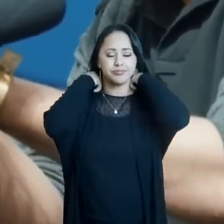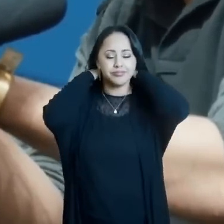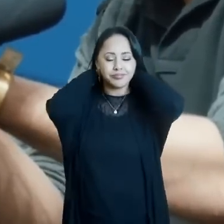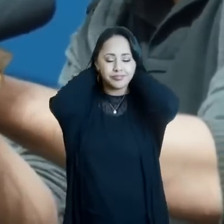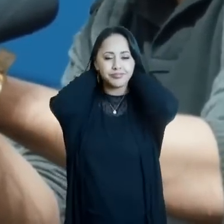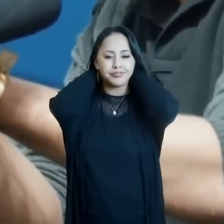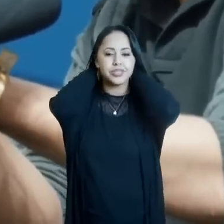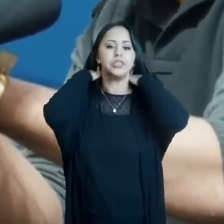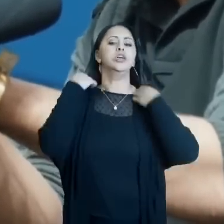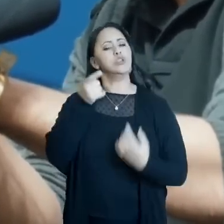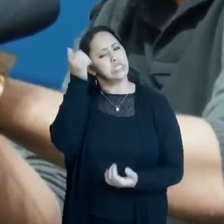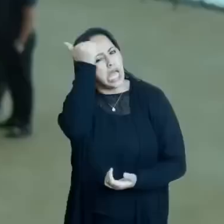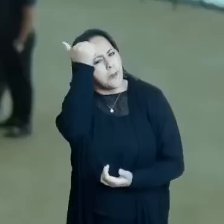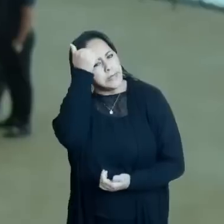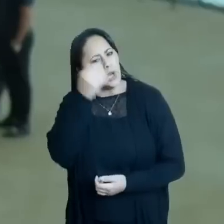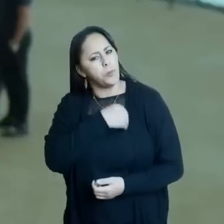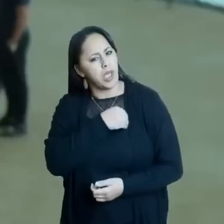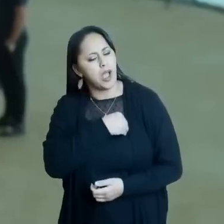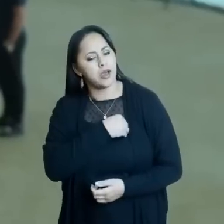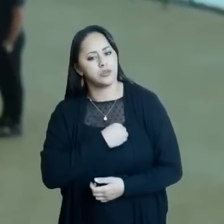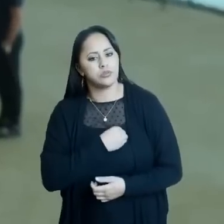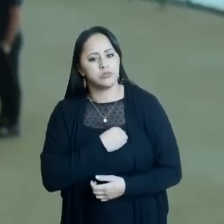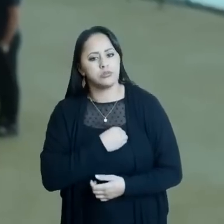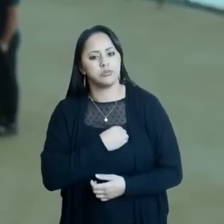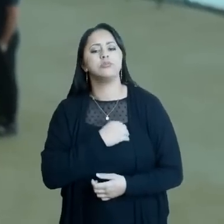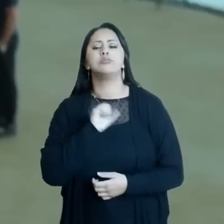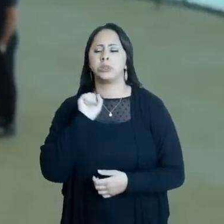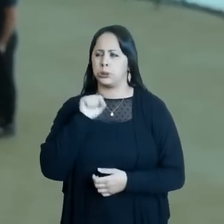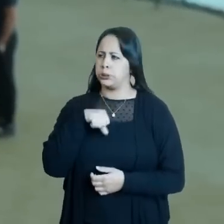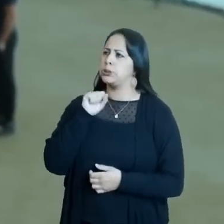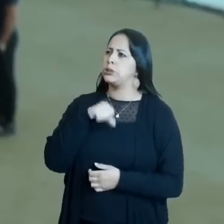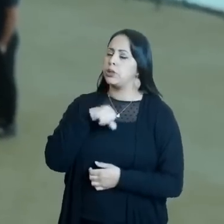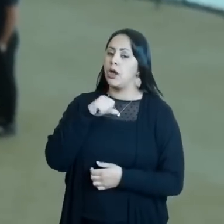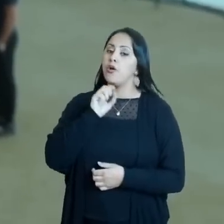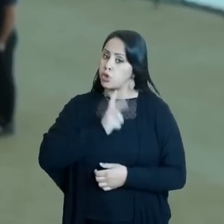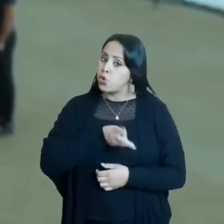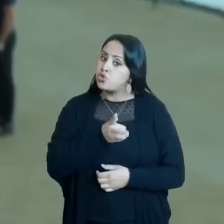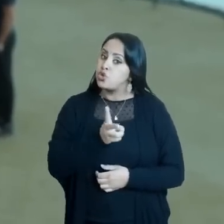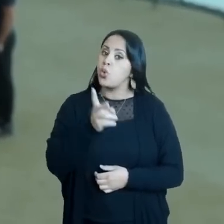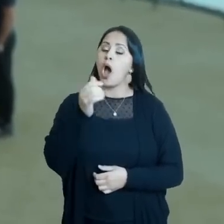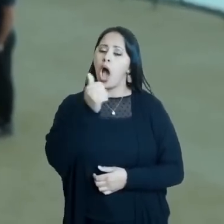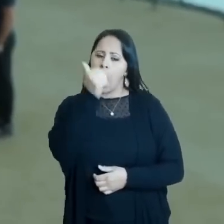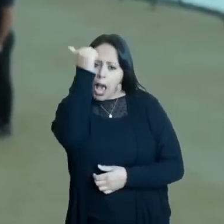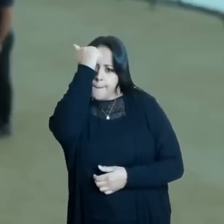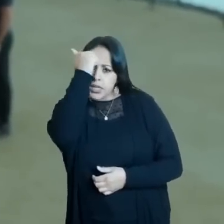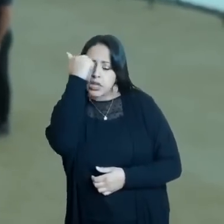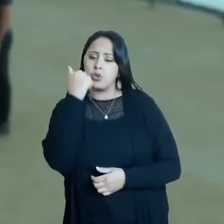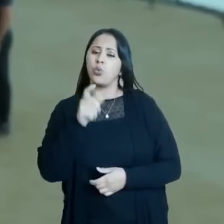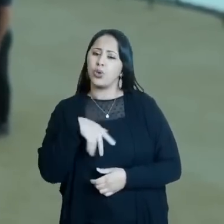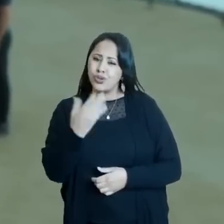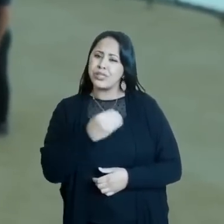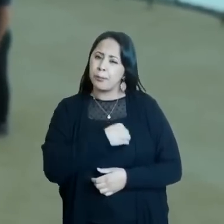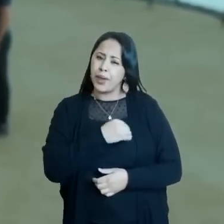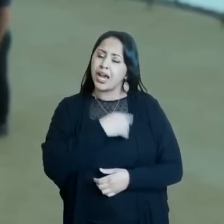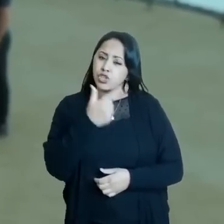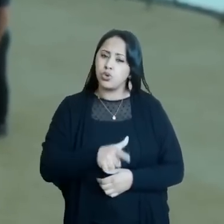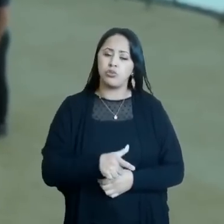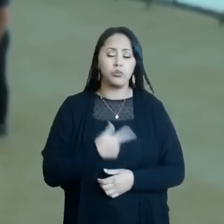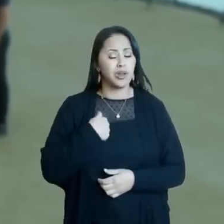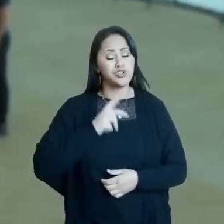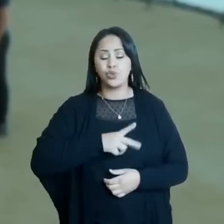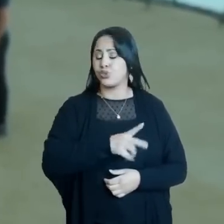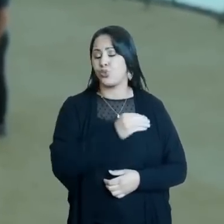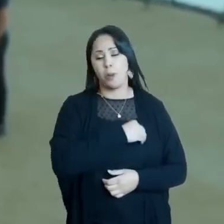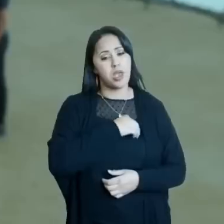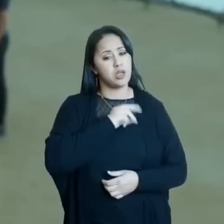você se arrependeu dos seus pecados? Sim. Você continua se arrependendo quando você peca de novo? Porque a gente vai continuar